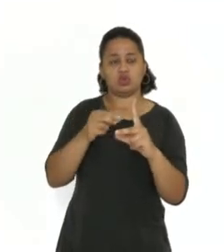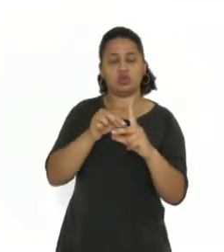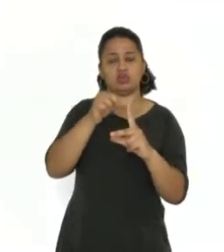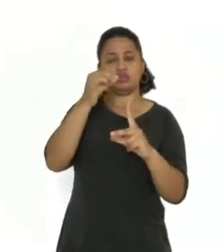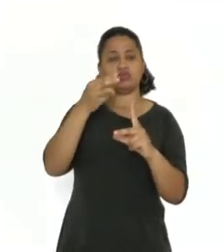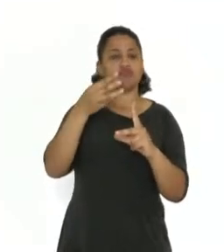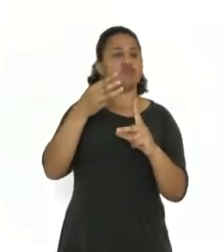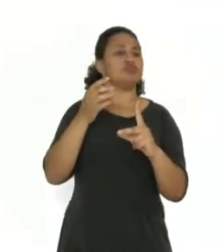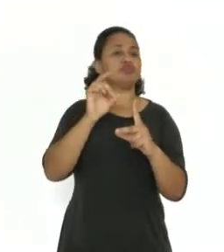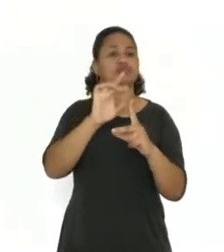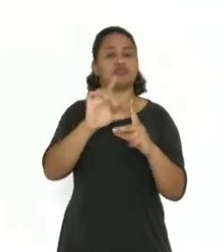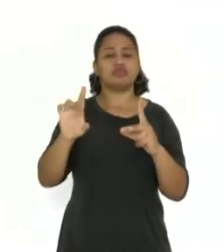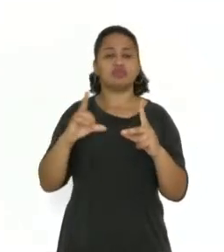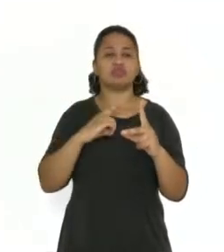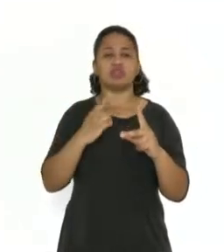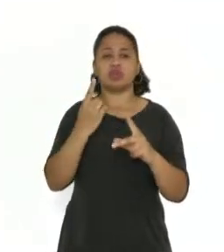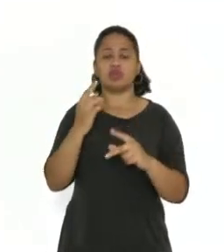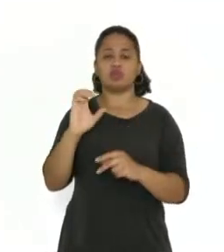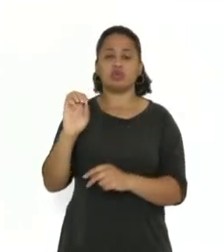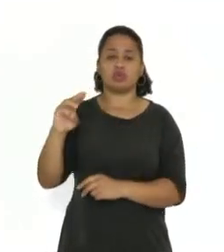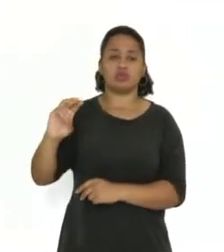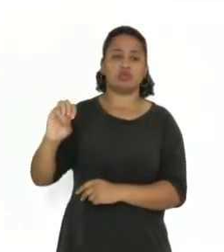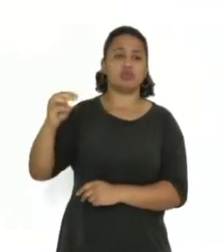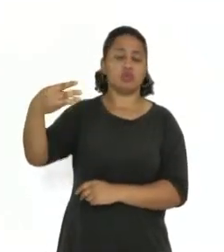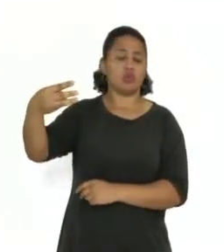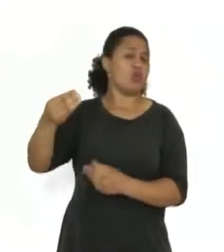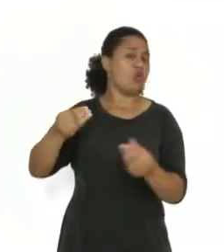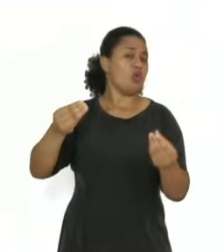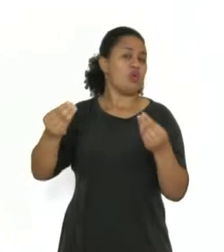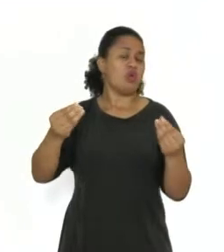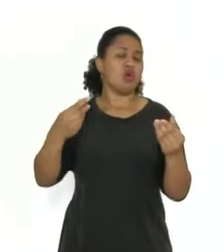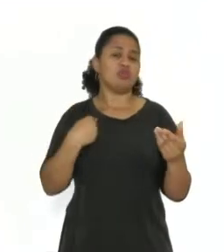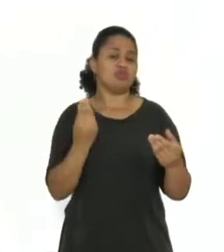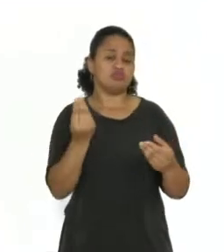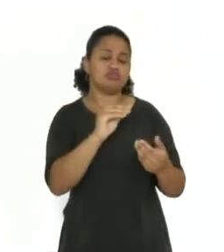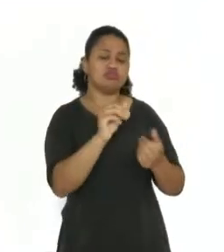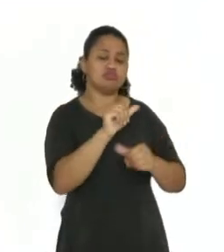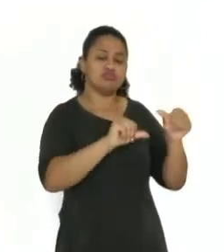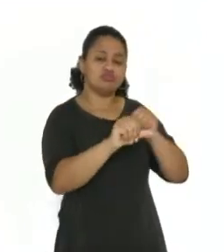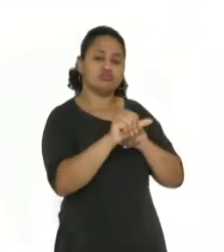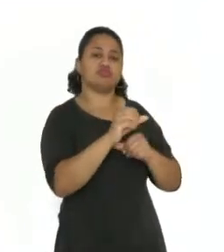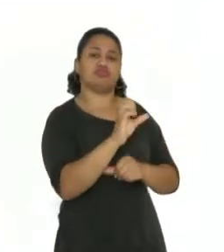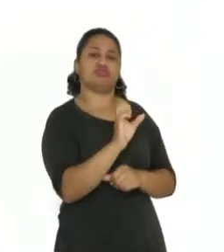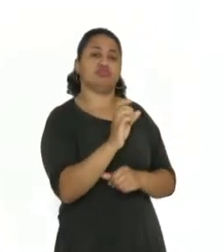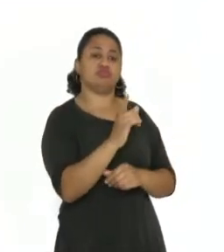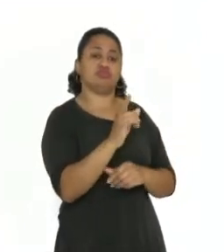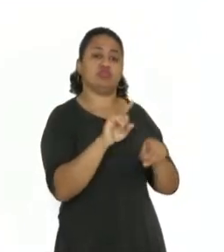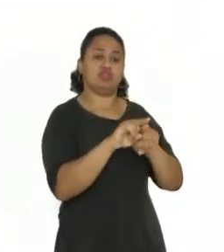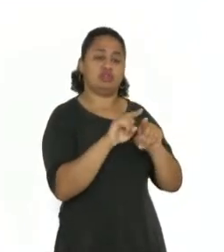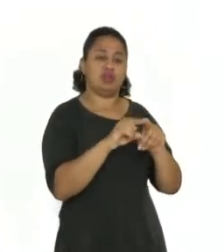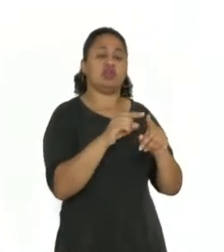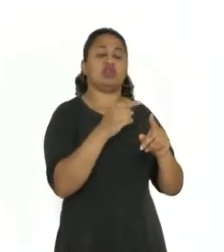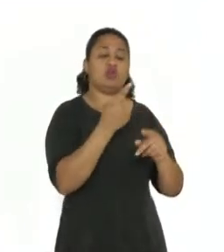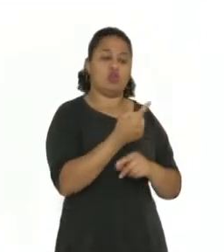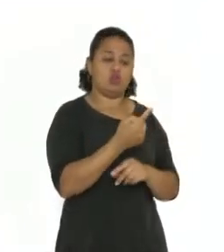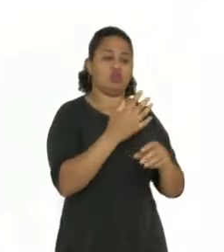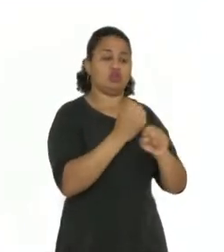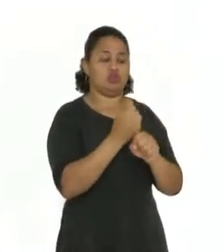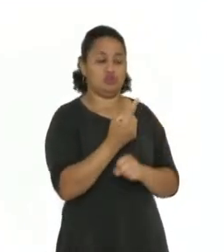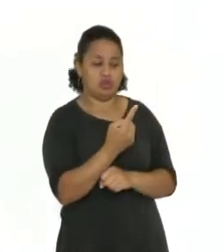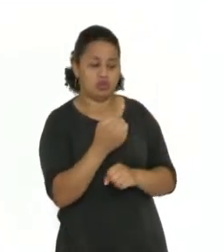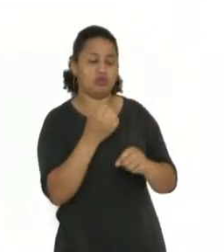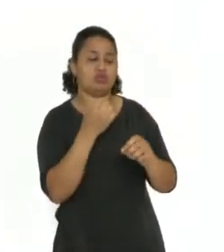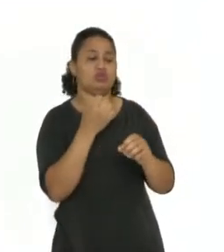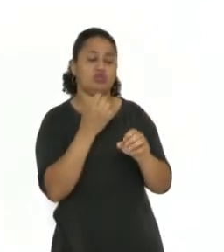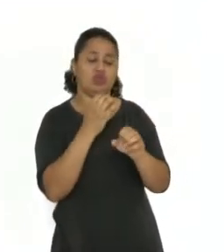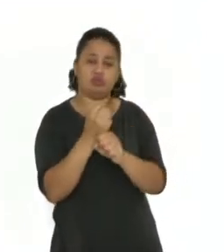que a gente consegue colocar essa unidade de medida em centímetros? Então, vai ser o quê? 1 centímetro mais 1, mais 2.